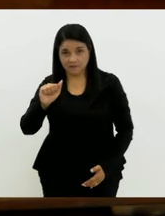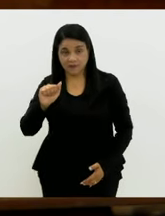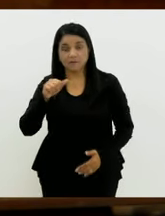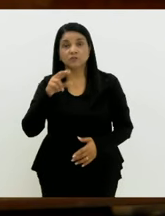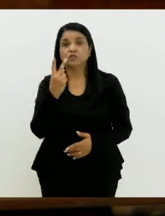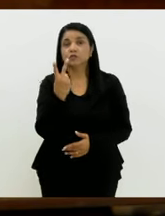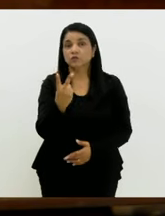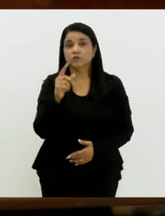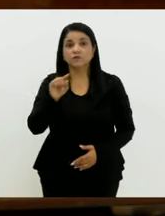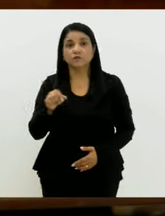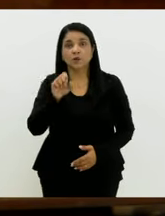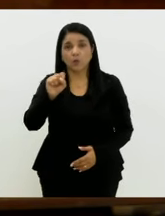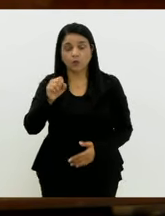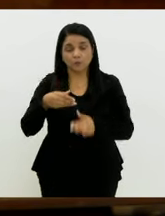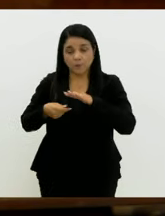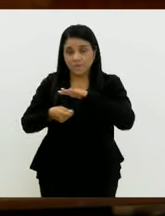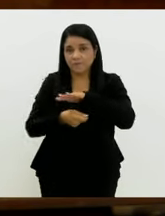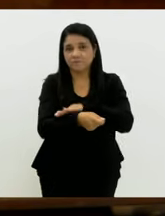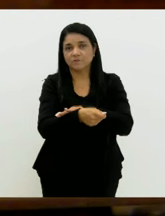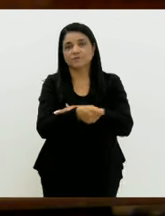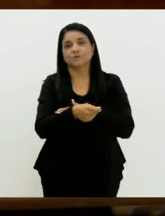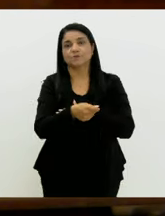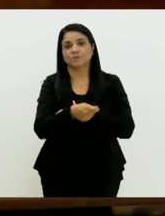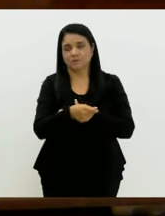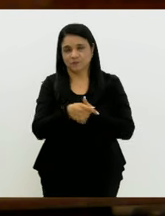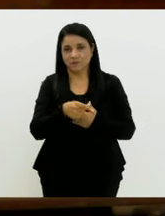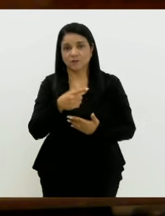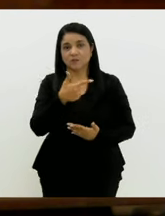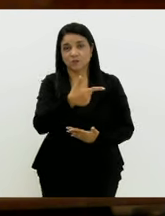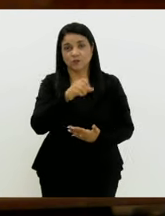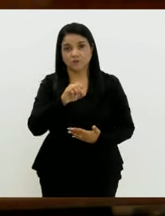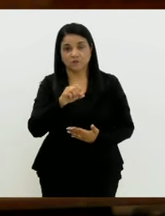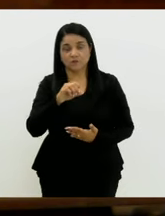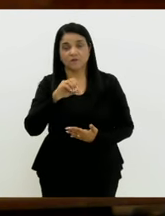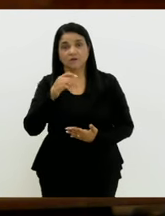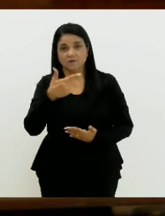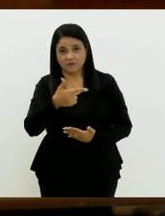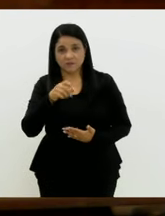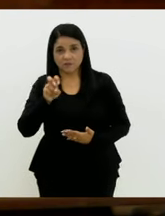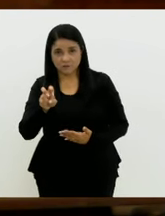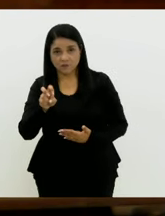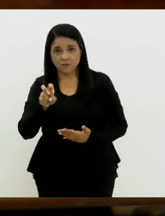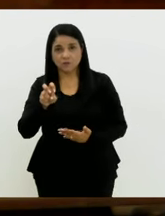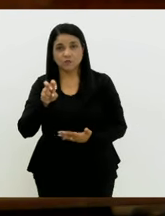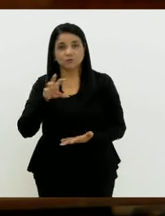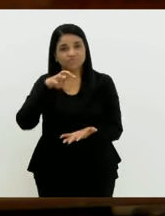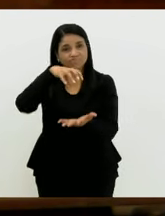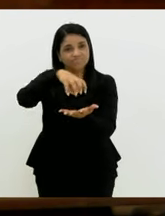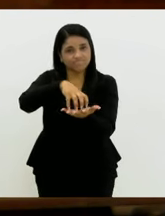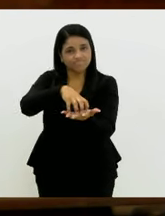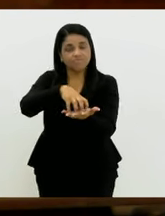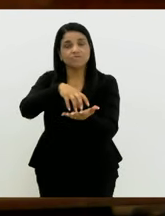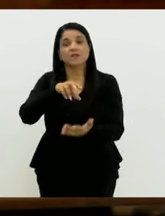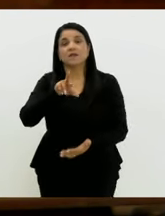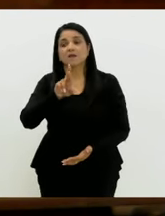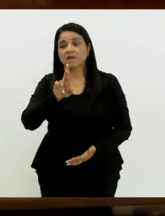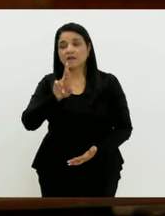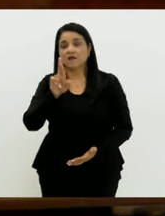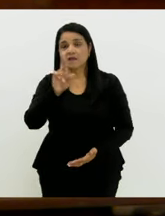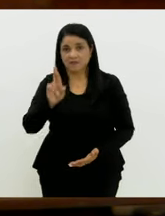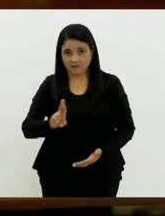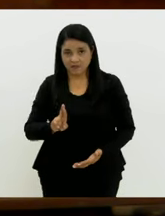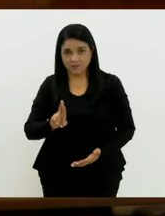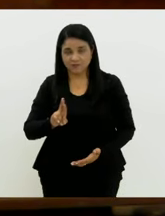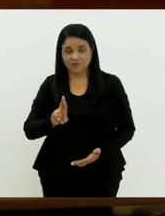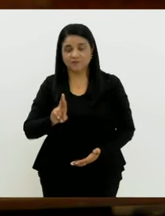de investimento até 2025 no complexo industrial de Resende, deputado Tandi, no sul